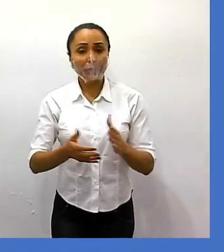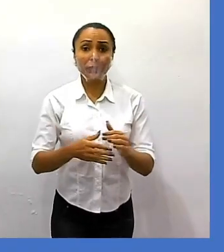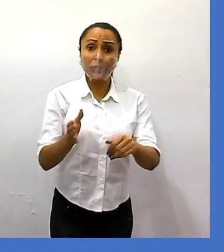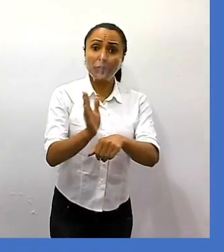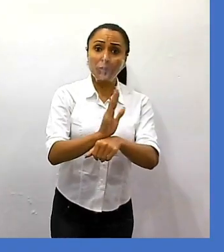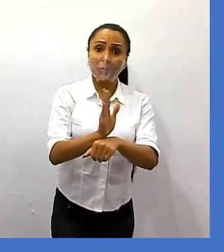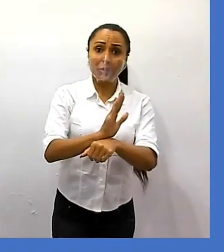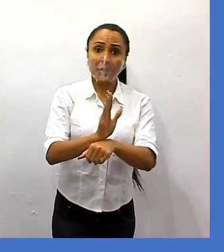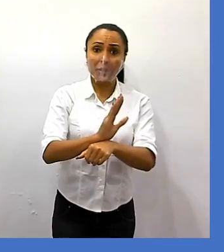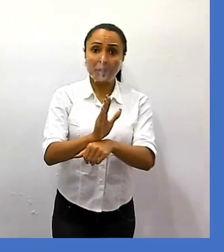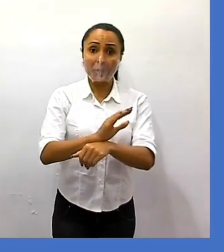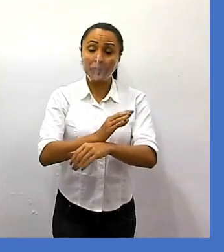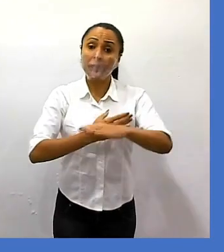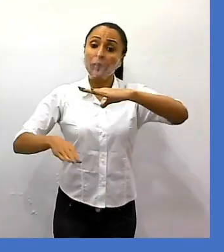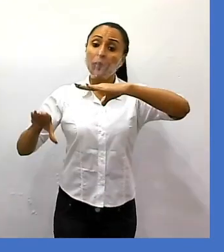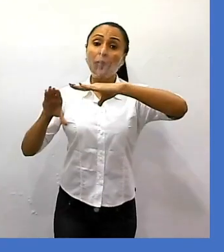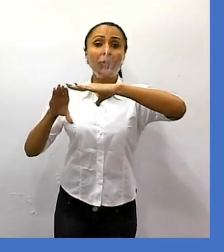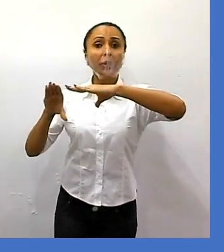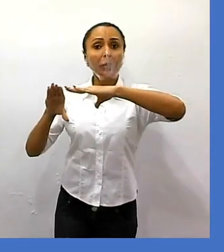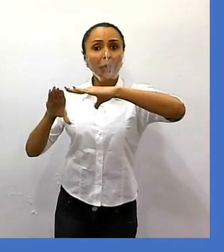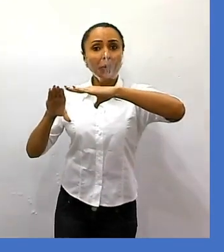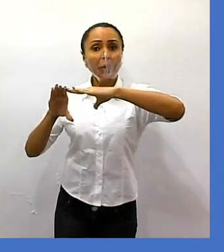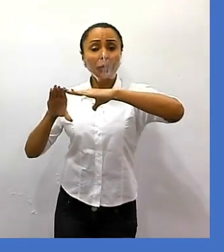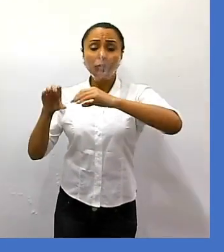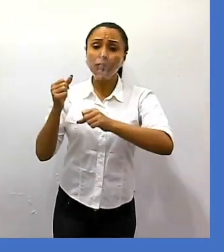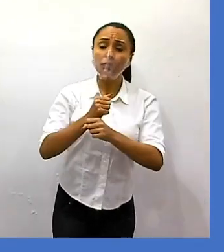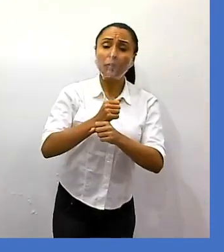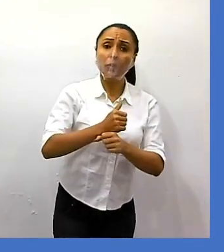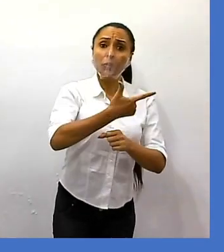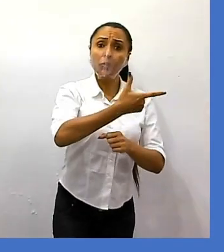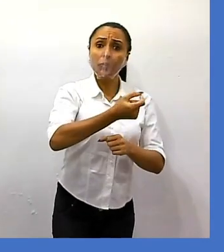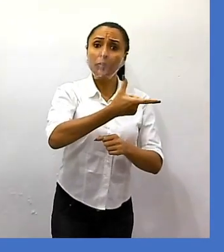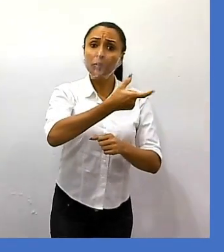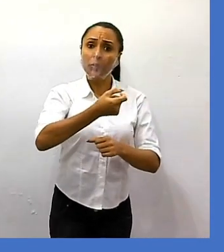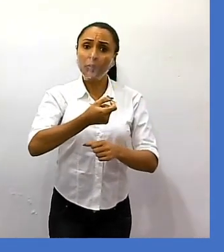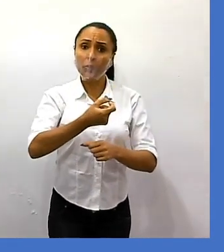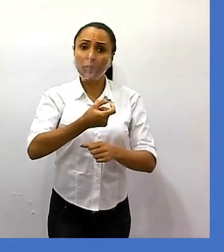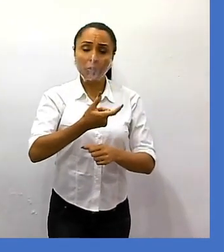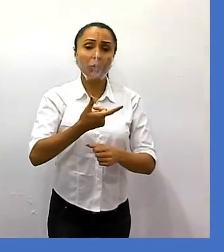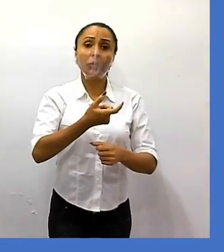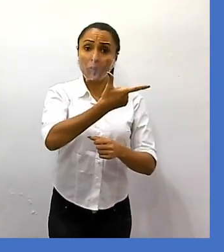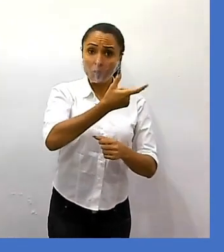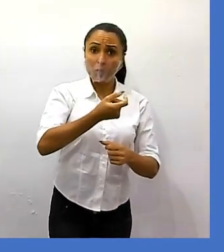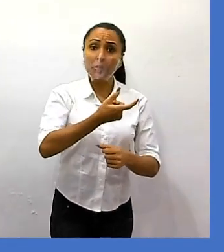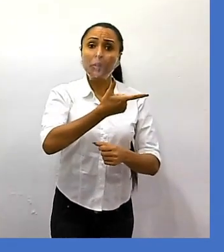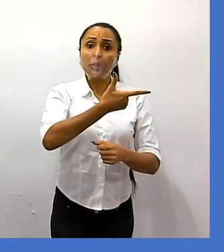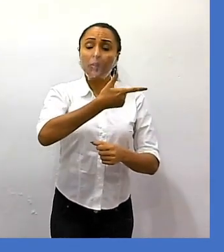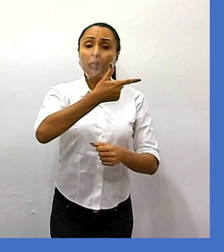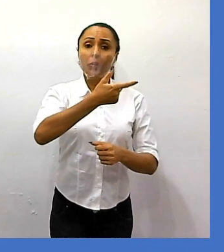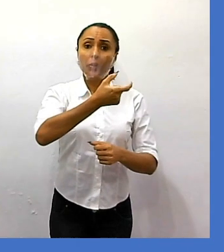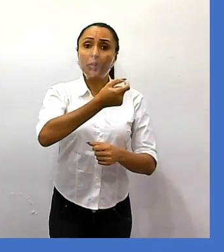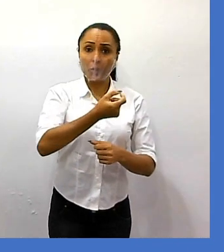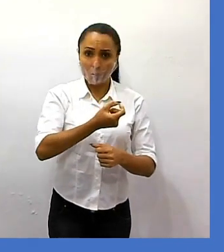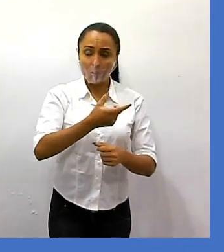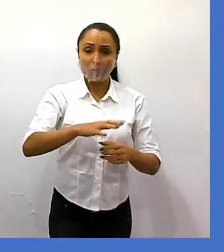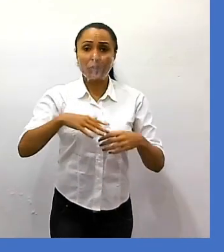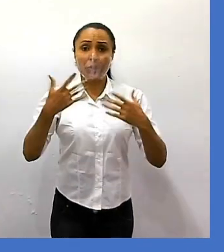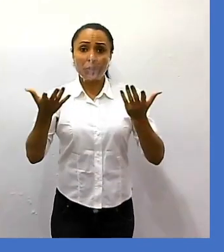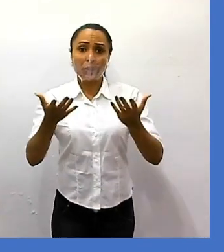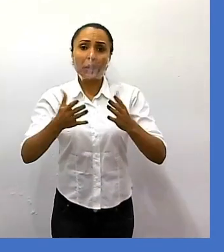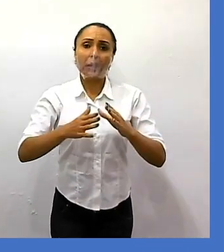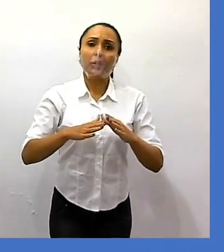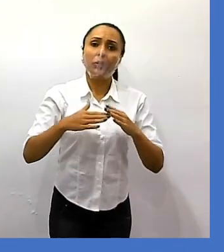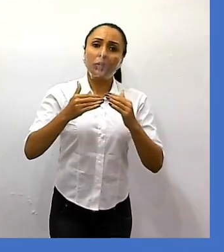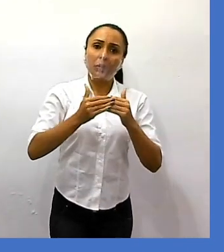cinema contemporâneo. Em 2002, imagem na tela para vocês, em 2002, o cinema brasileiro ganhou um